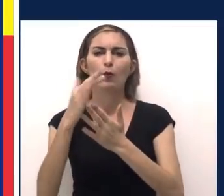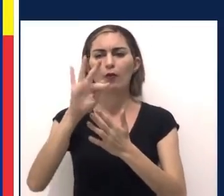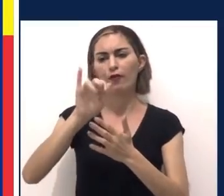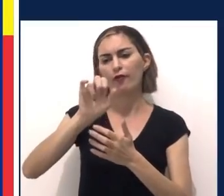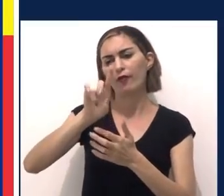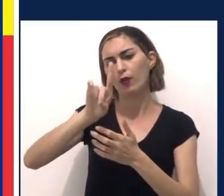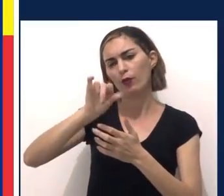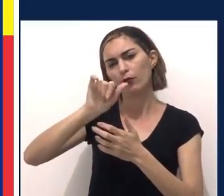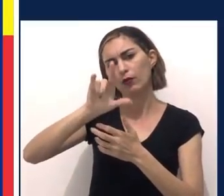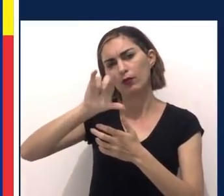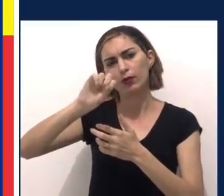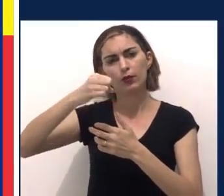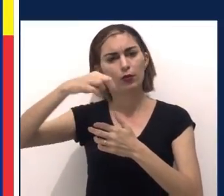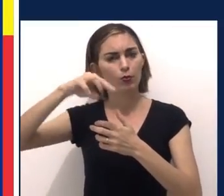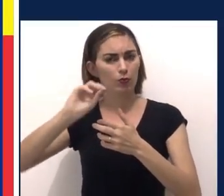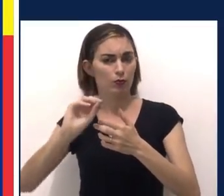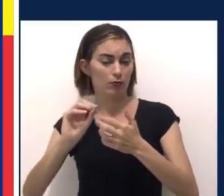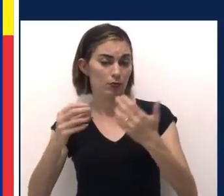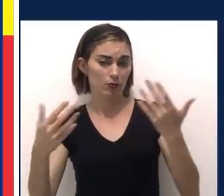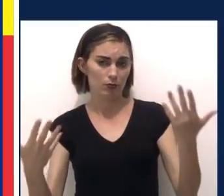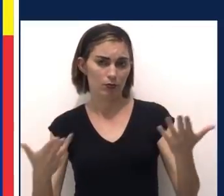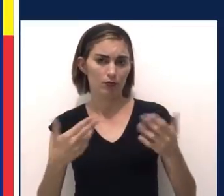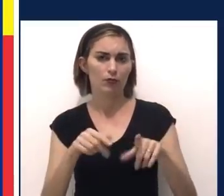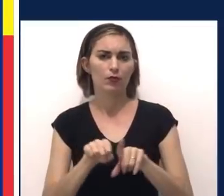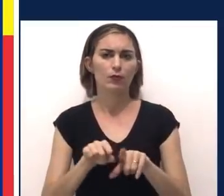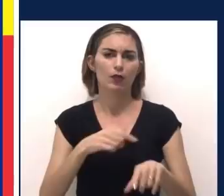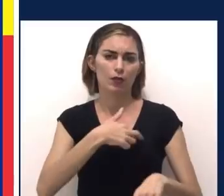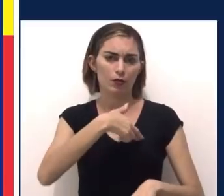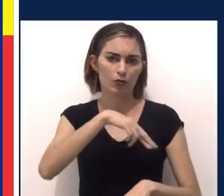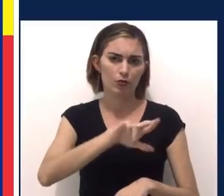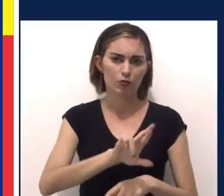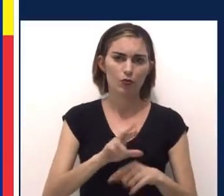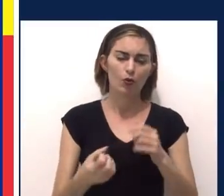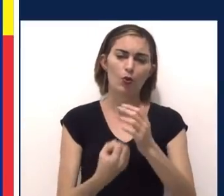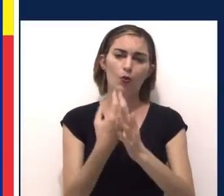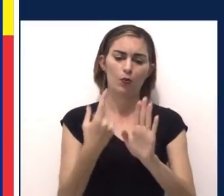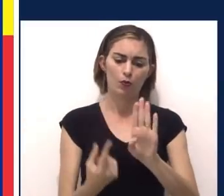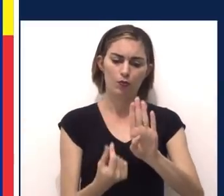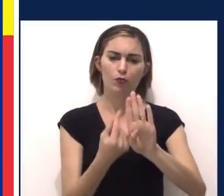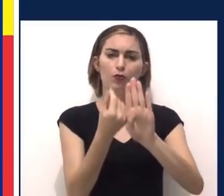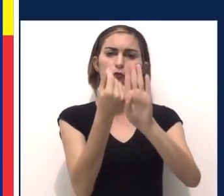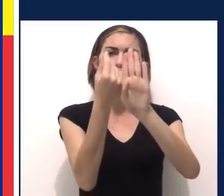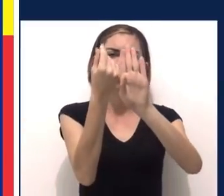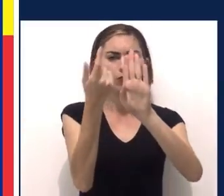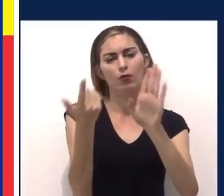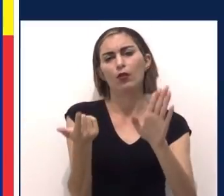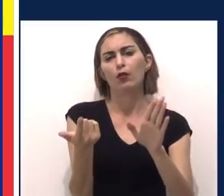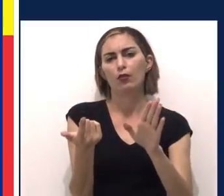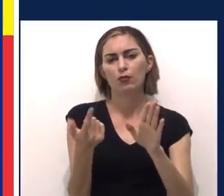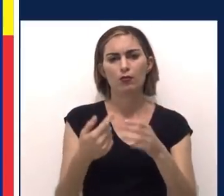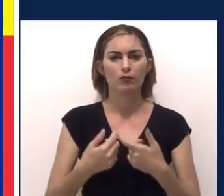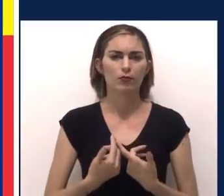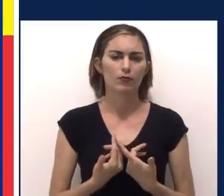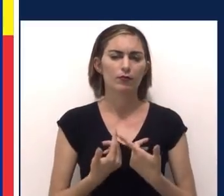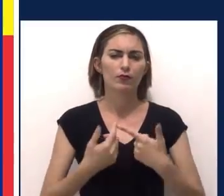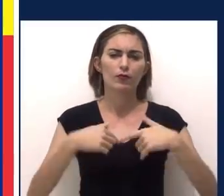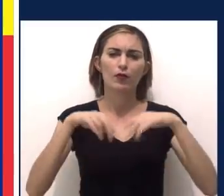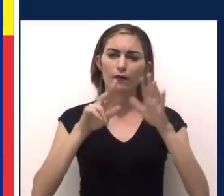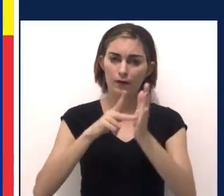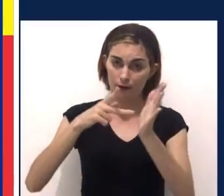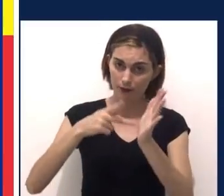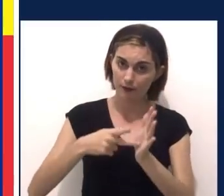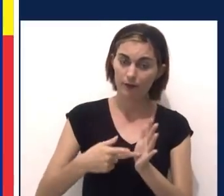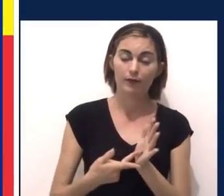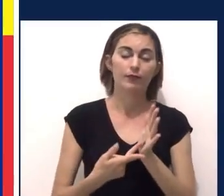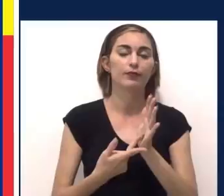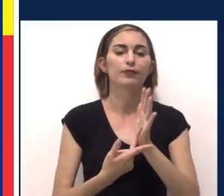origem feudal. Então, religião. E de origem burguesa, nacionalismo. Então,